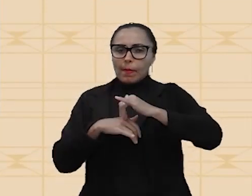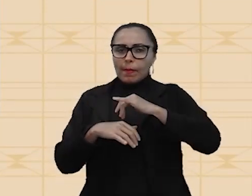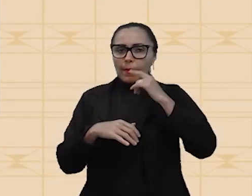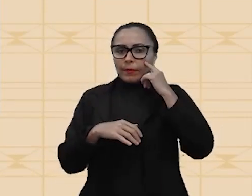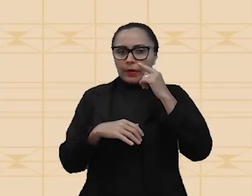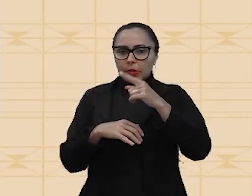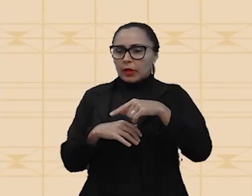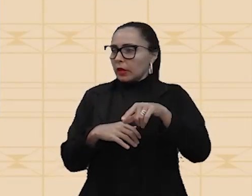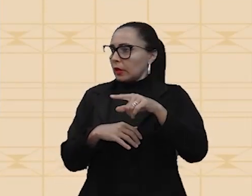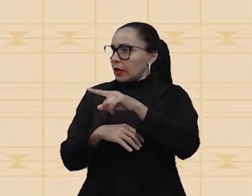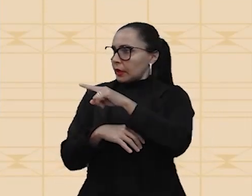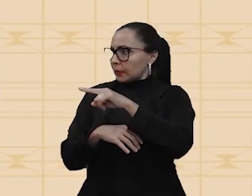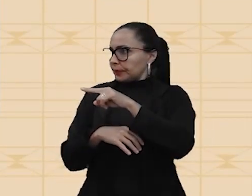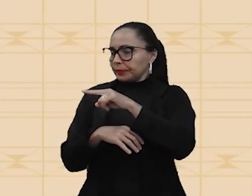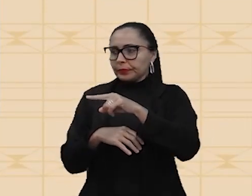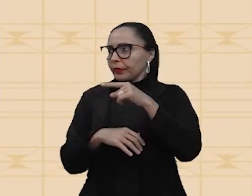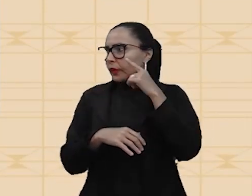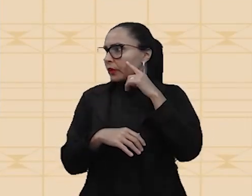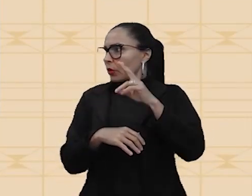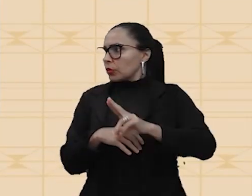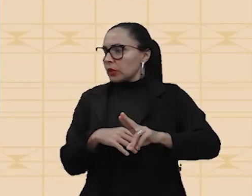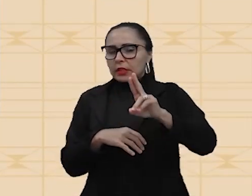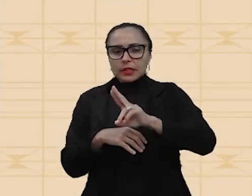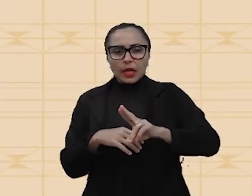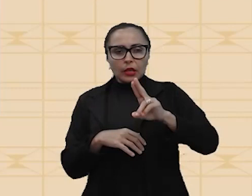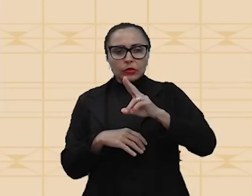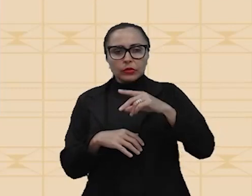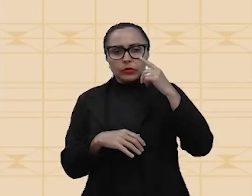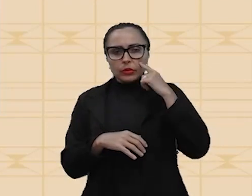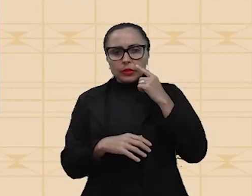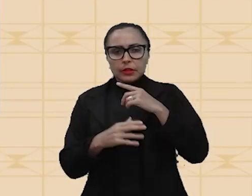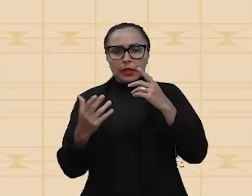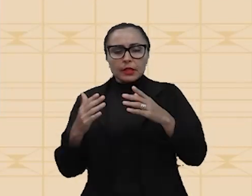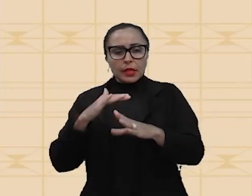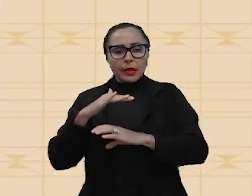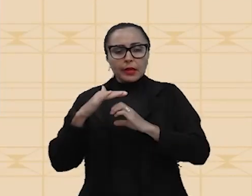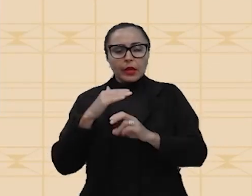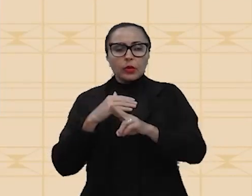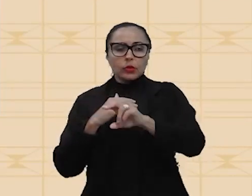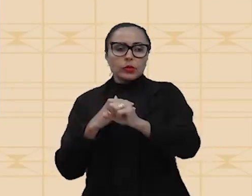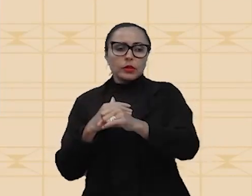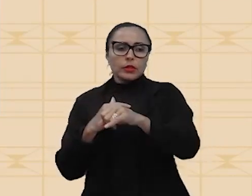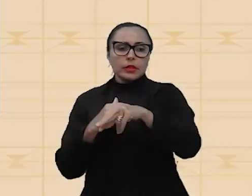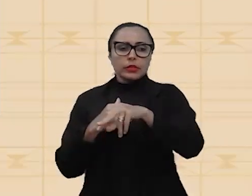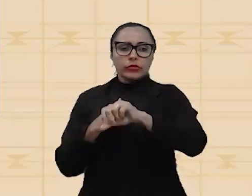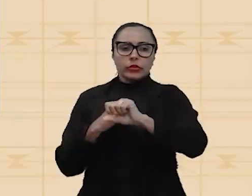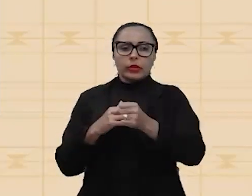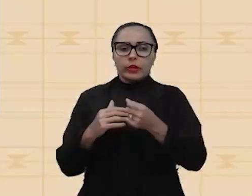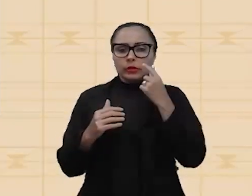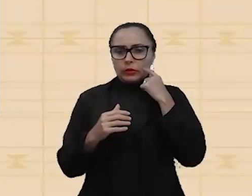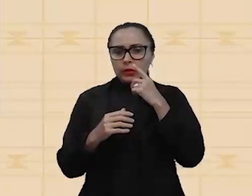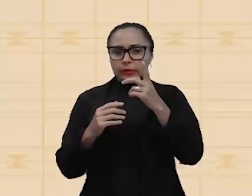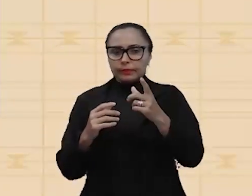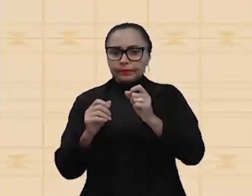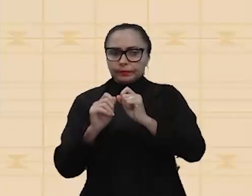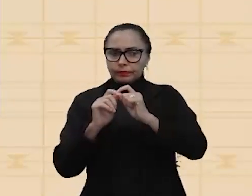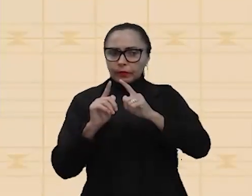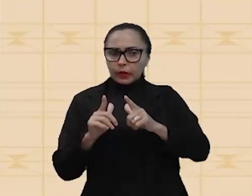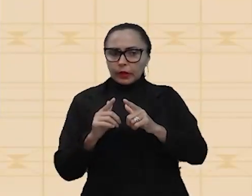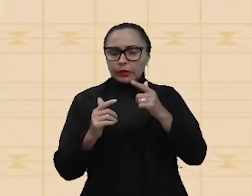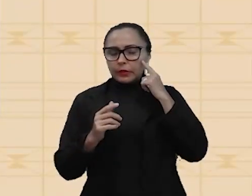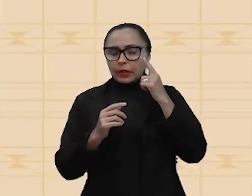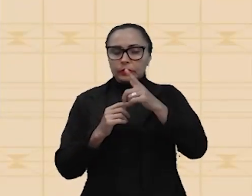pessoal, eles são utilizados nas usinas energéticas. E o que aciona esse gerador é o que faz a gente atribuir